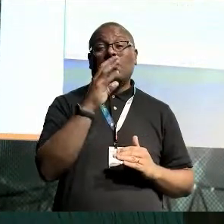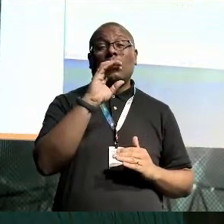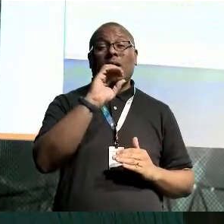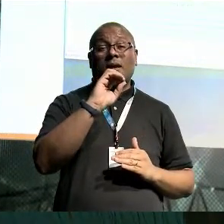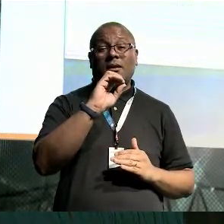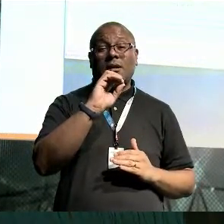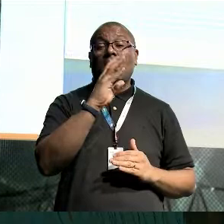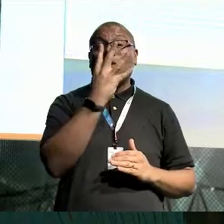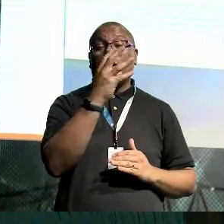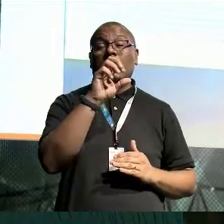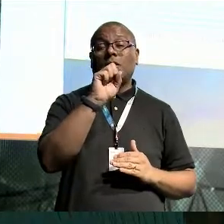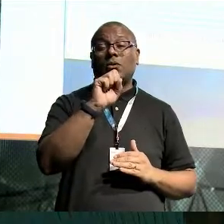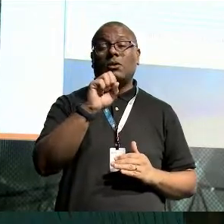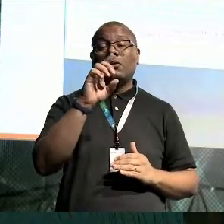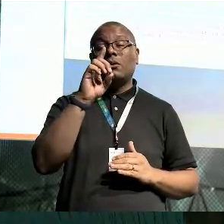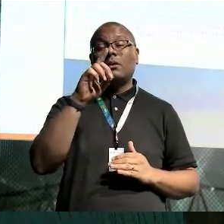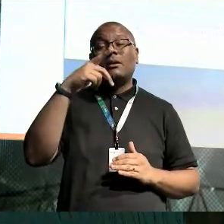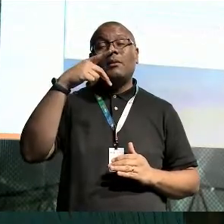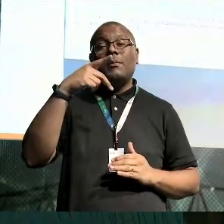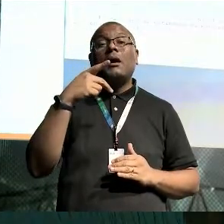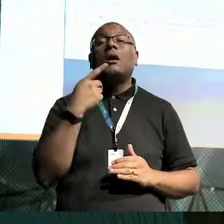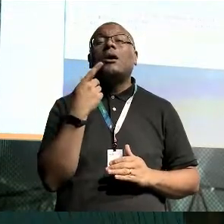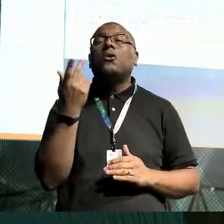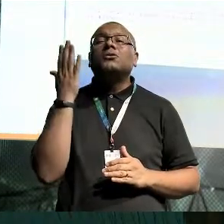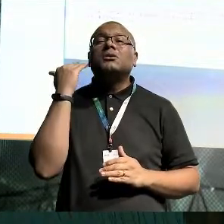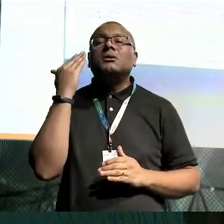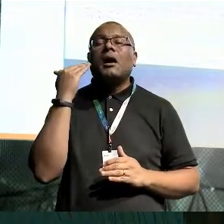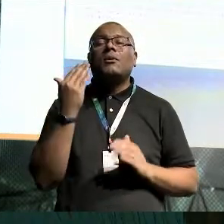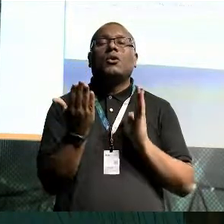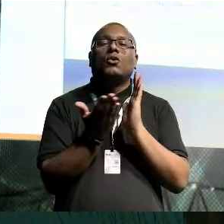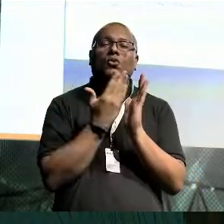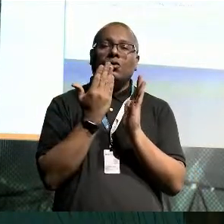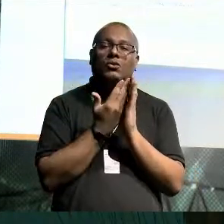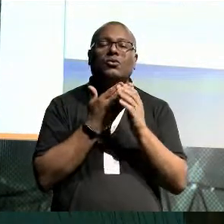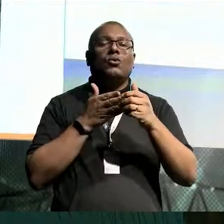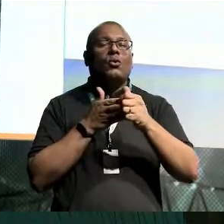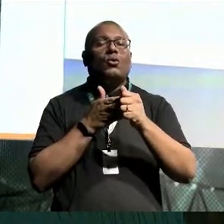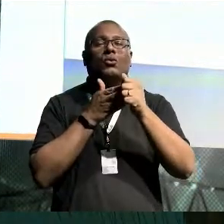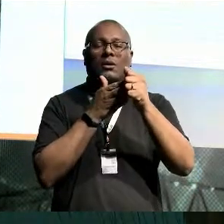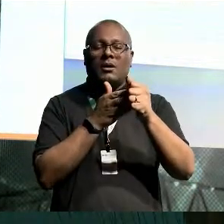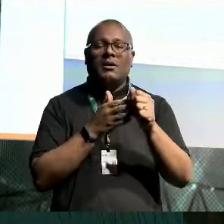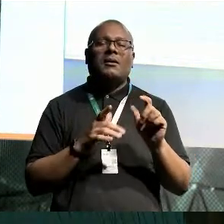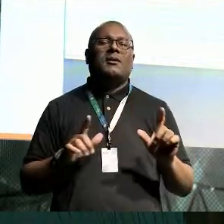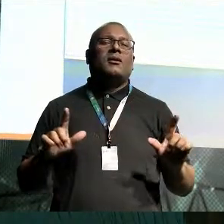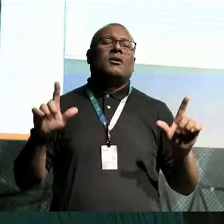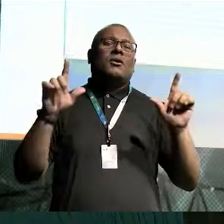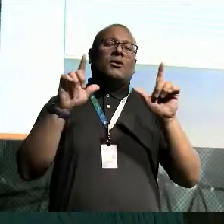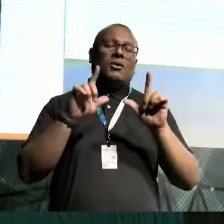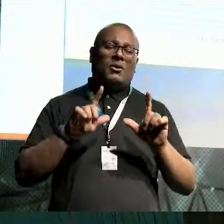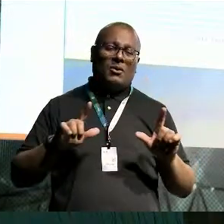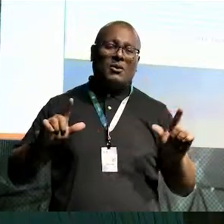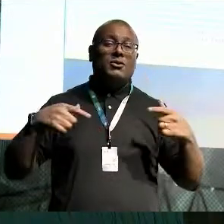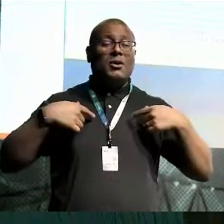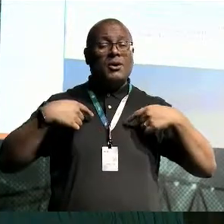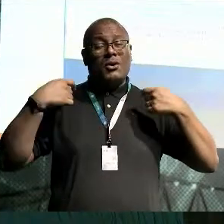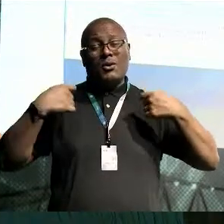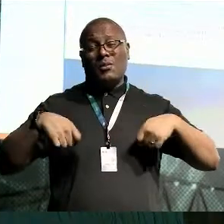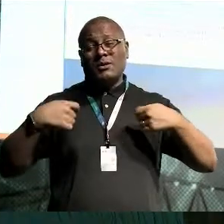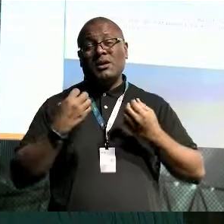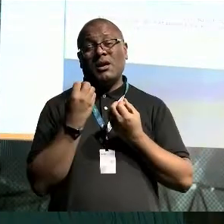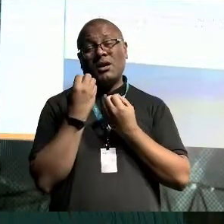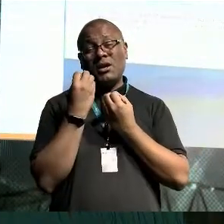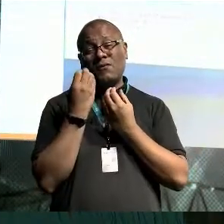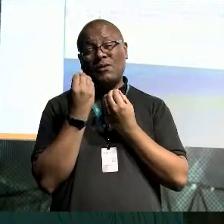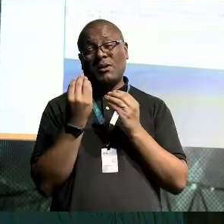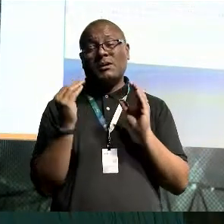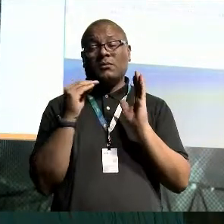dp. De onde que ele tirou essa informação? Do estudo lá do guia. É claro que, eu preciso ter mais informações